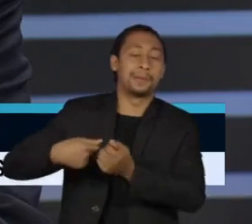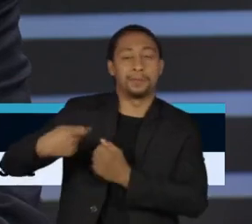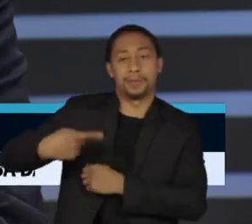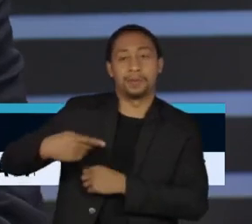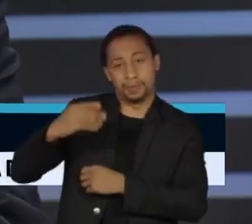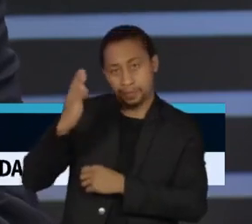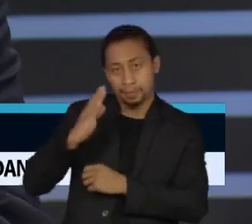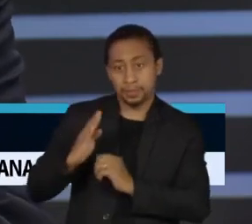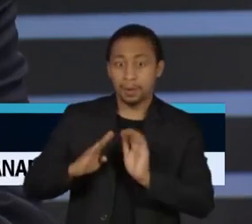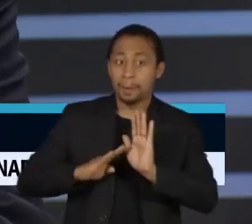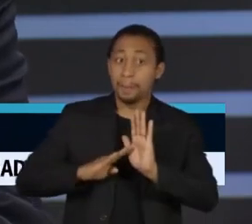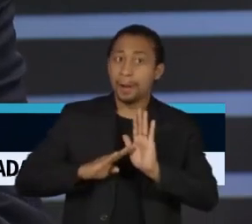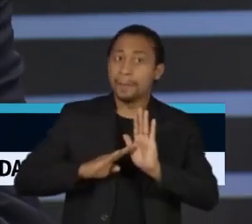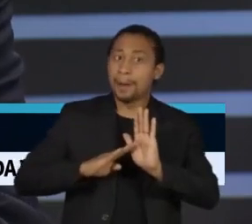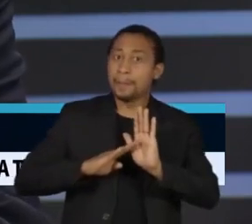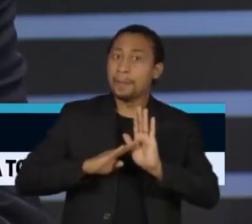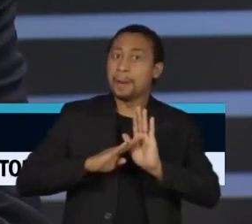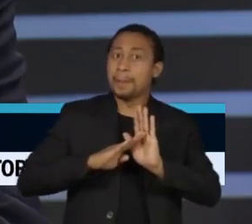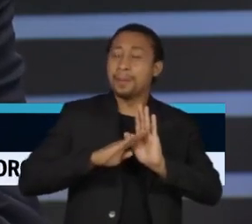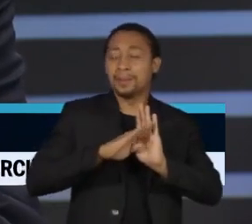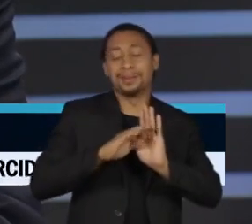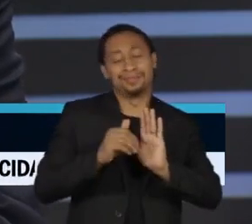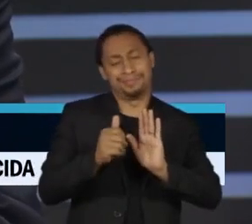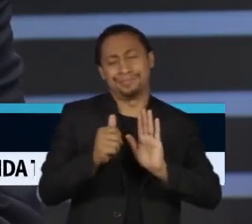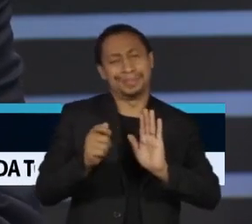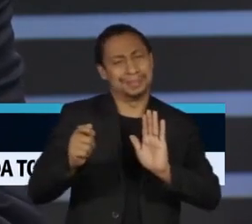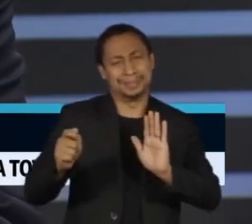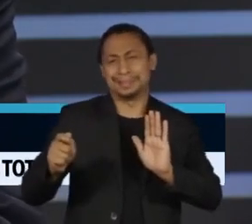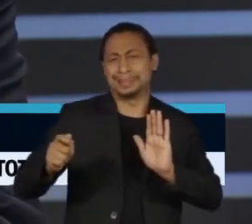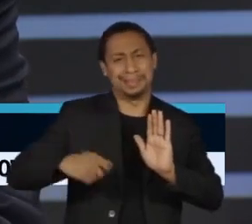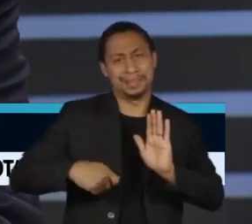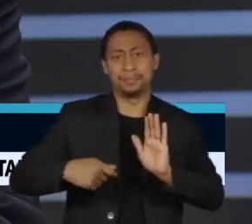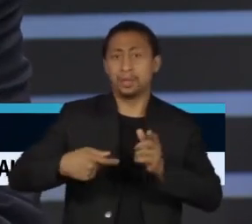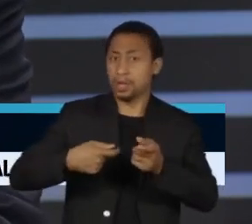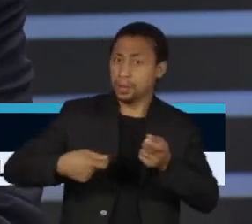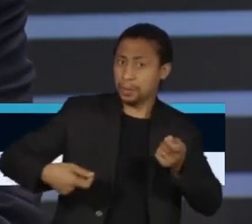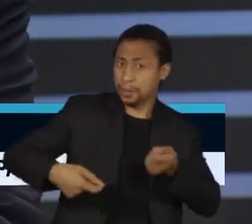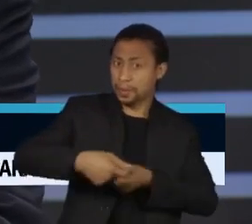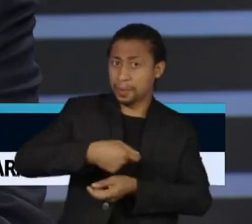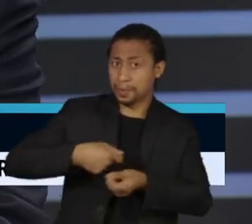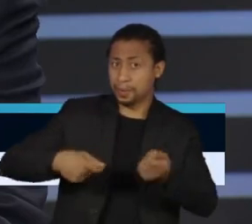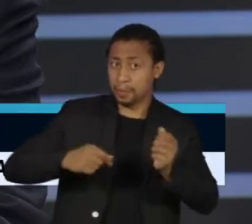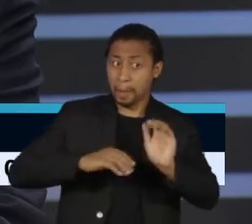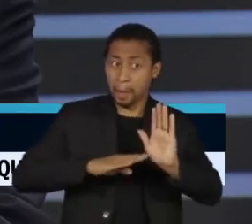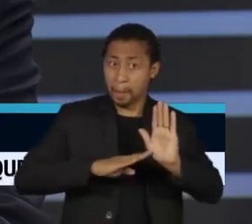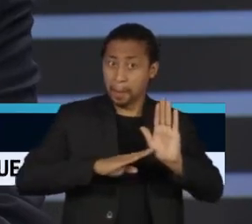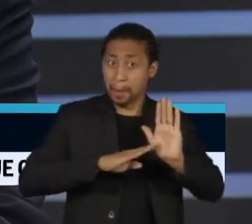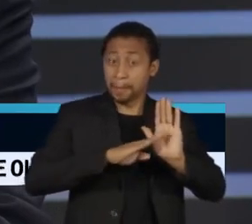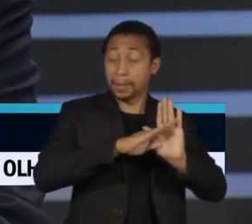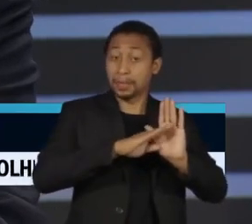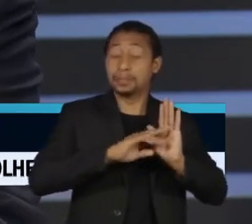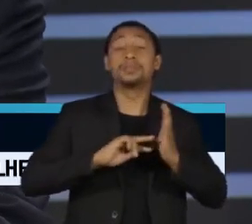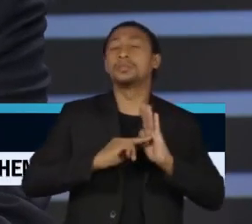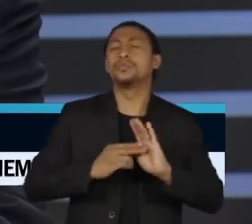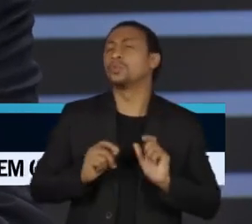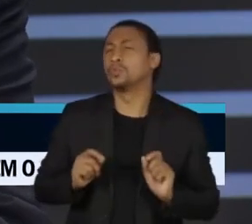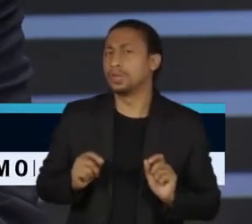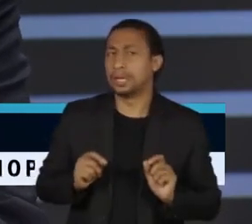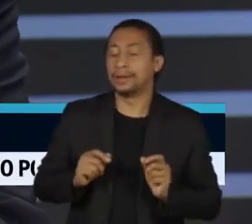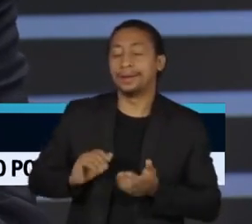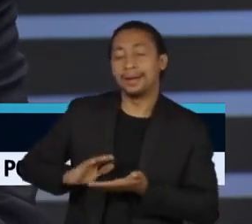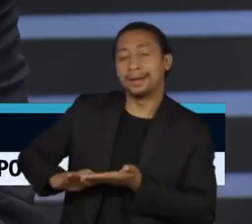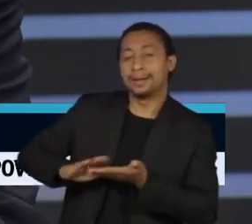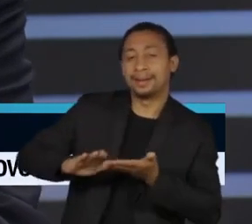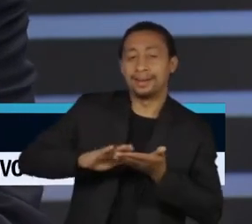essa tarefa fica mais fácil porque mais atividade econômica significa menor pressão sobre gatos sociais